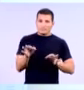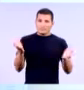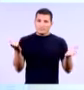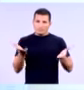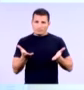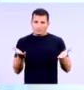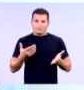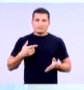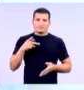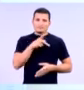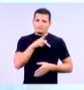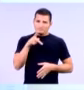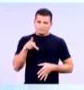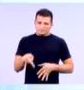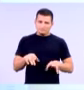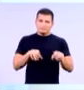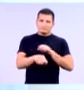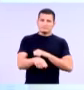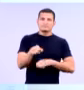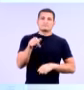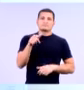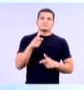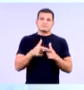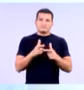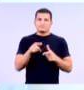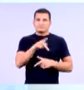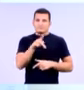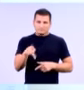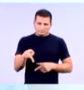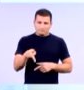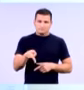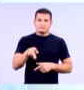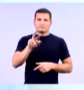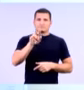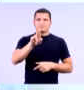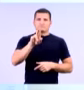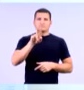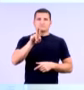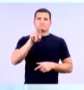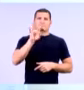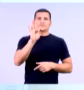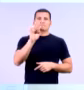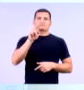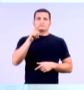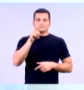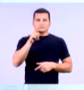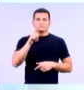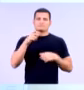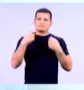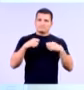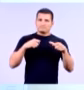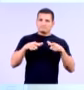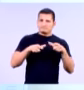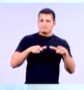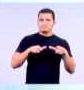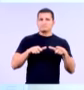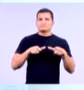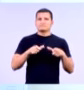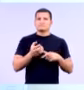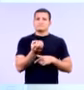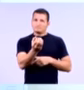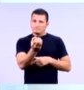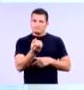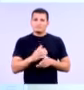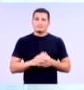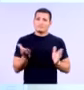como professora formadora, porque a professora Ruth teve que viajar a trabalho e para me ajudar a conduzir essa